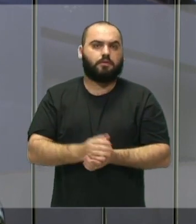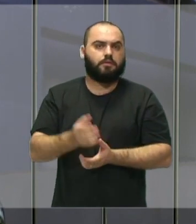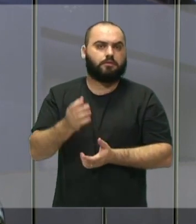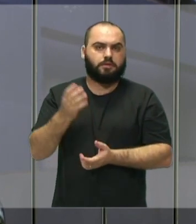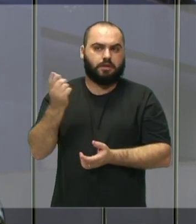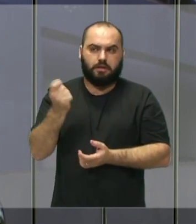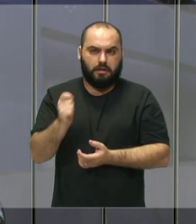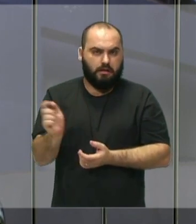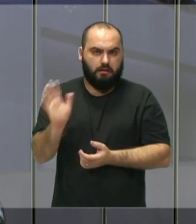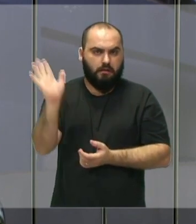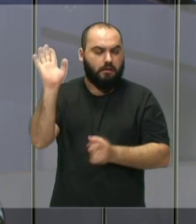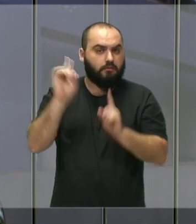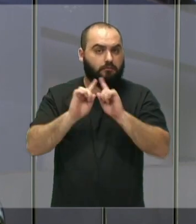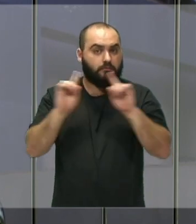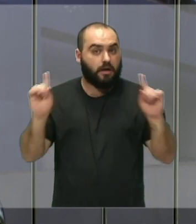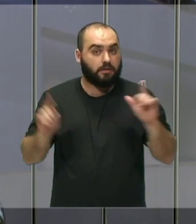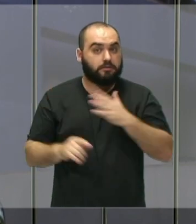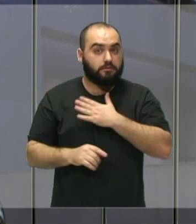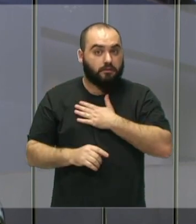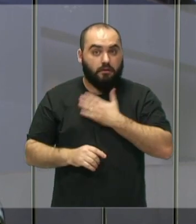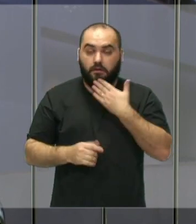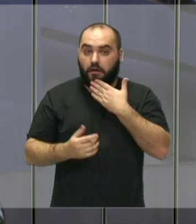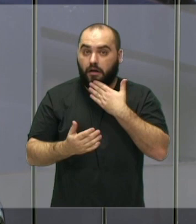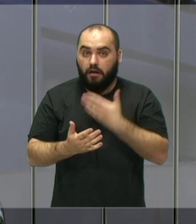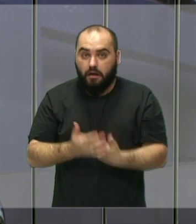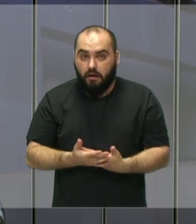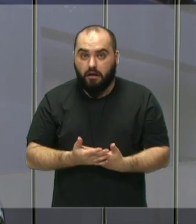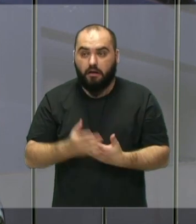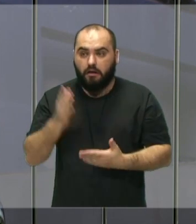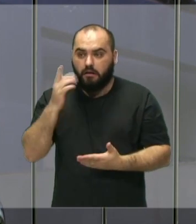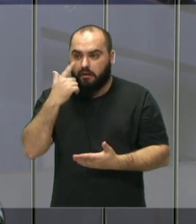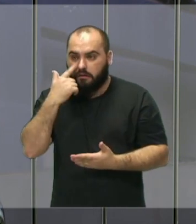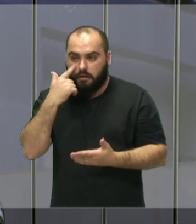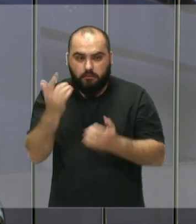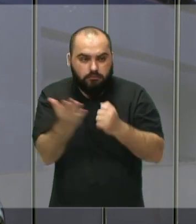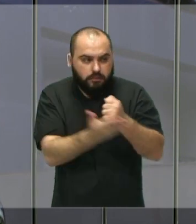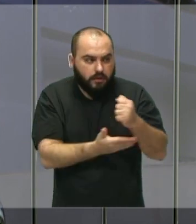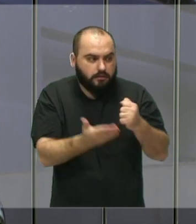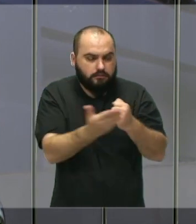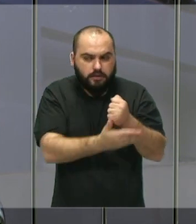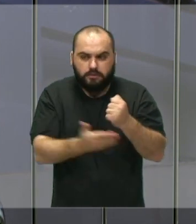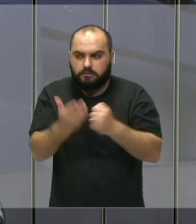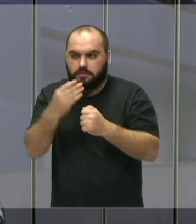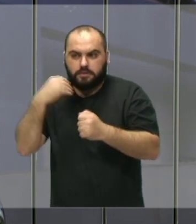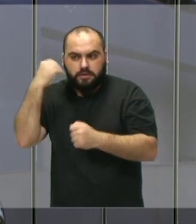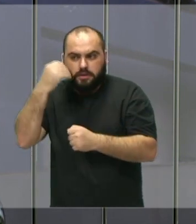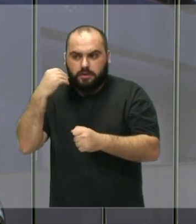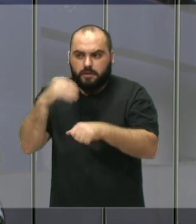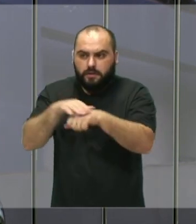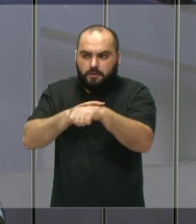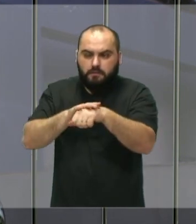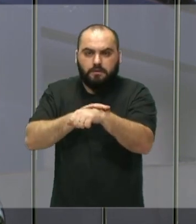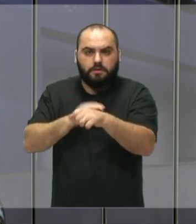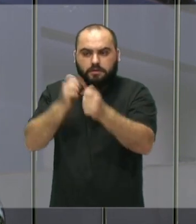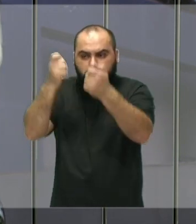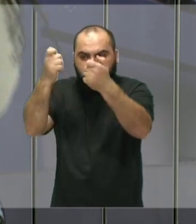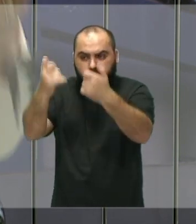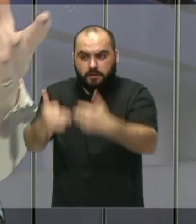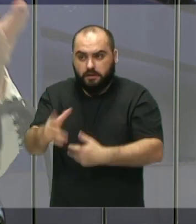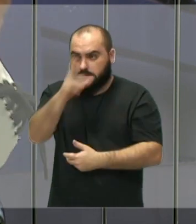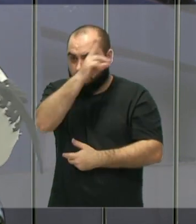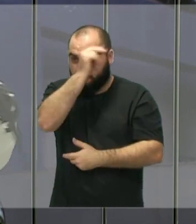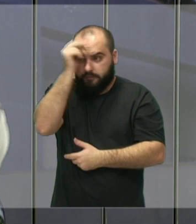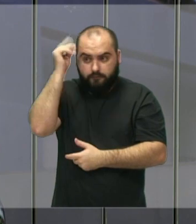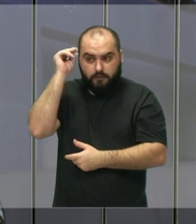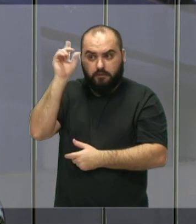mais caro, só que para minha surpresa, tudo isso a gente foi pegando base para poder chegar para o prefeito e falar, é